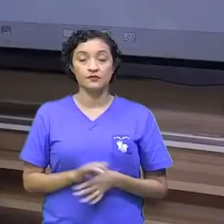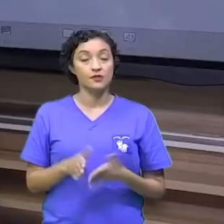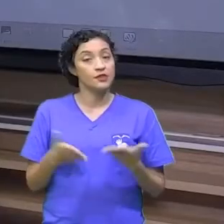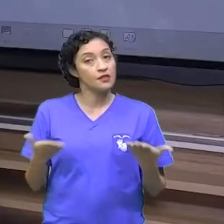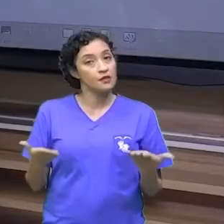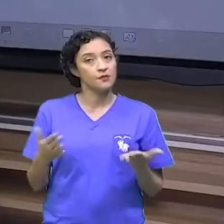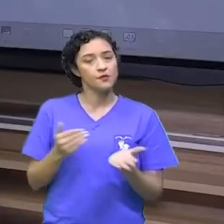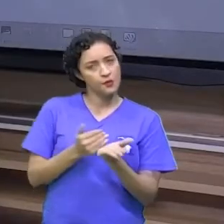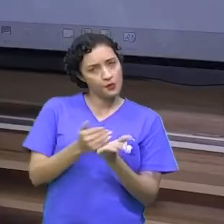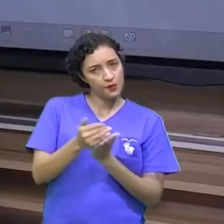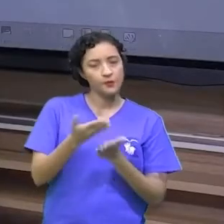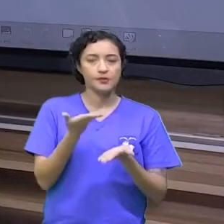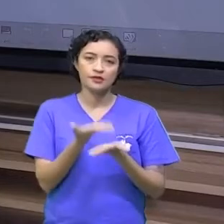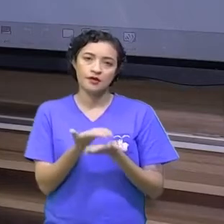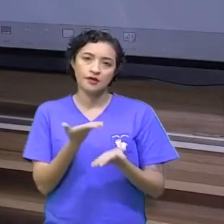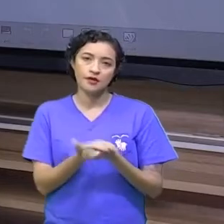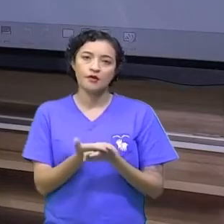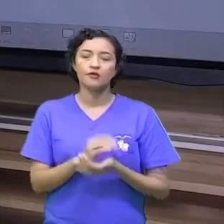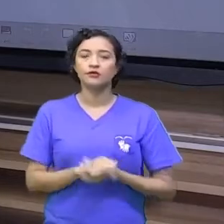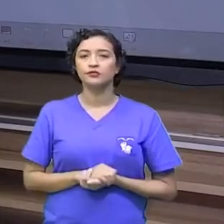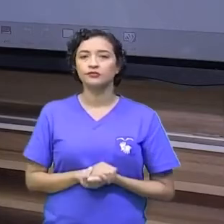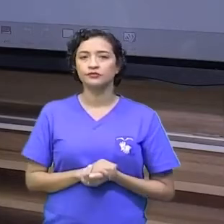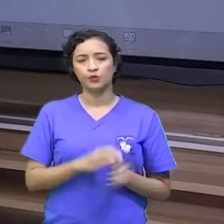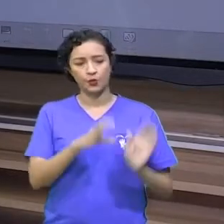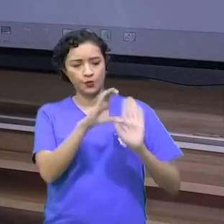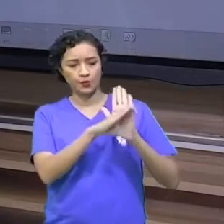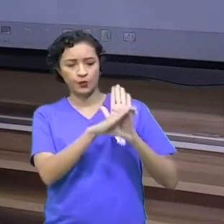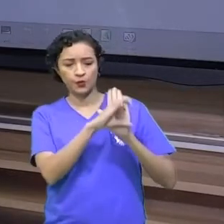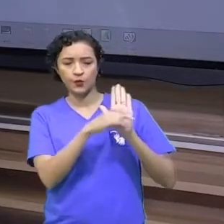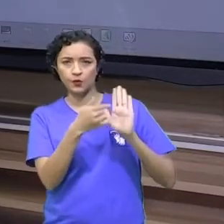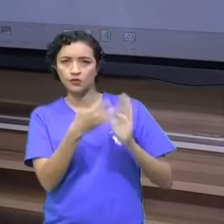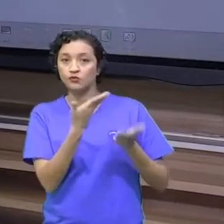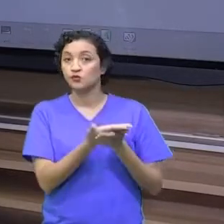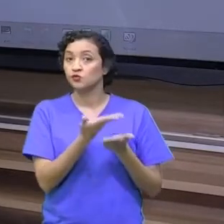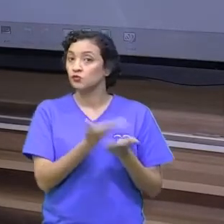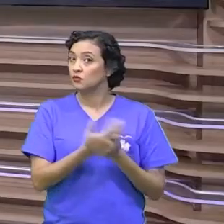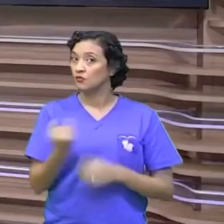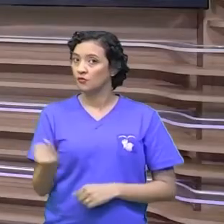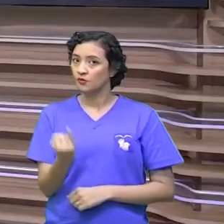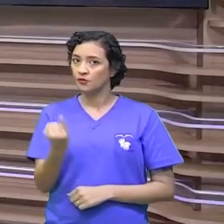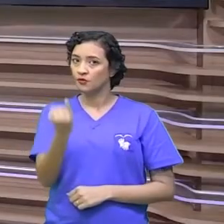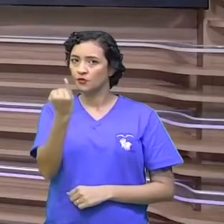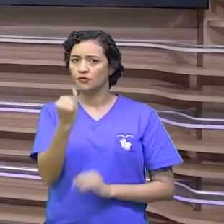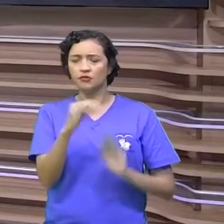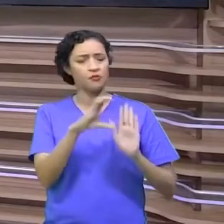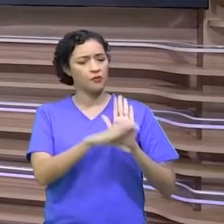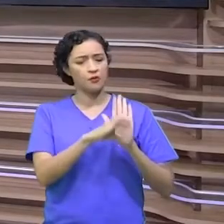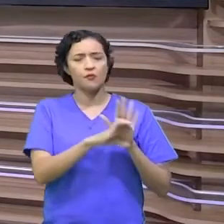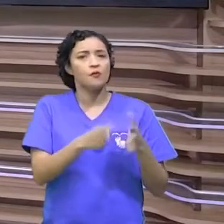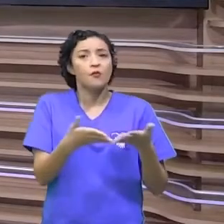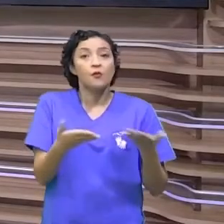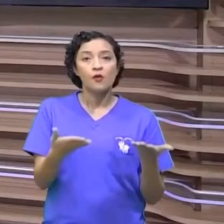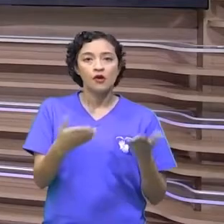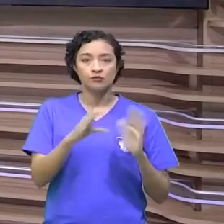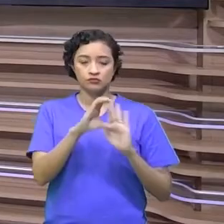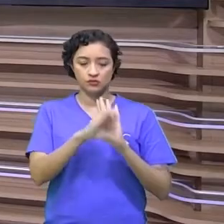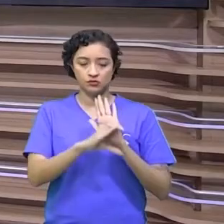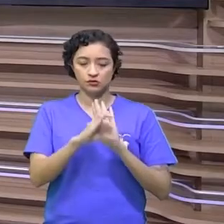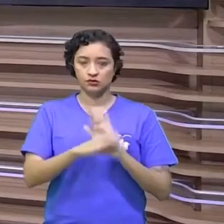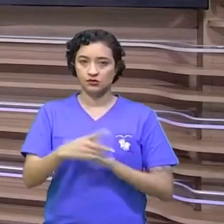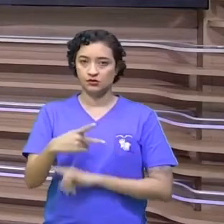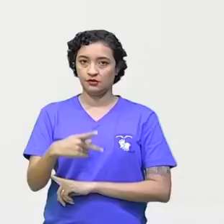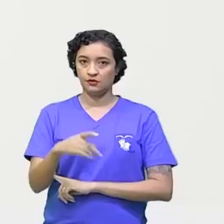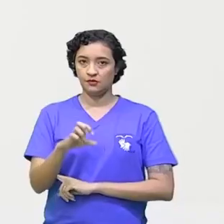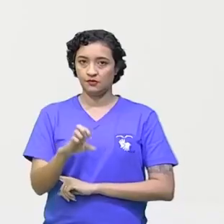Então vamos começar a aula de hoje estudando um conceito muito importante. Que conceito é esse? É o conceito de perímetro. De